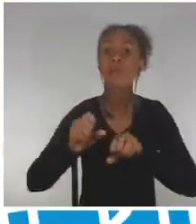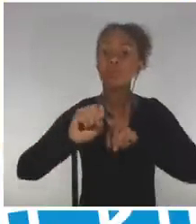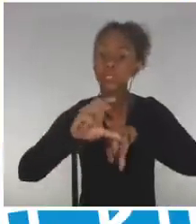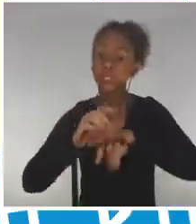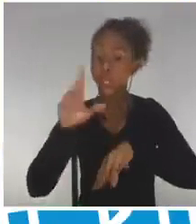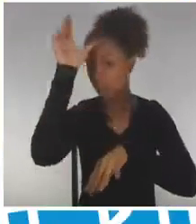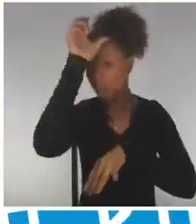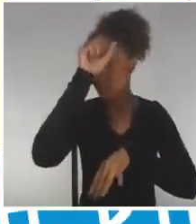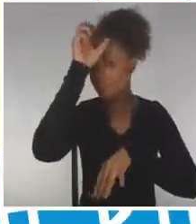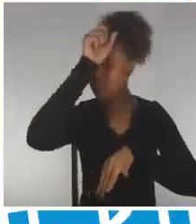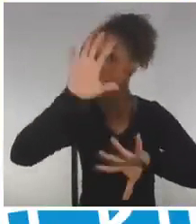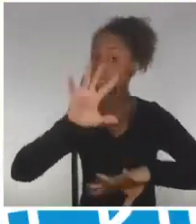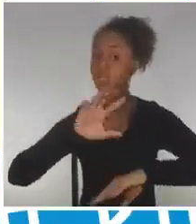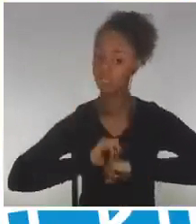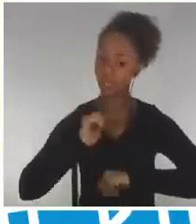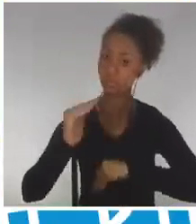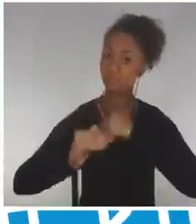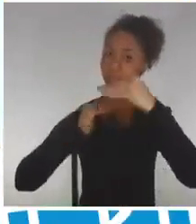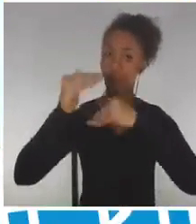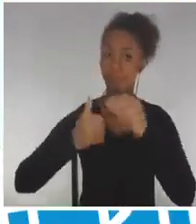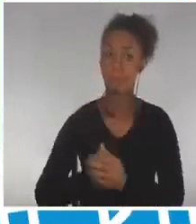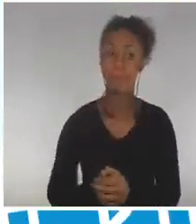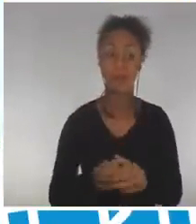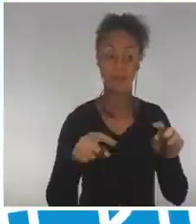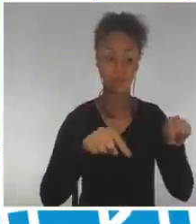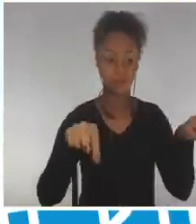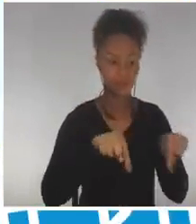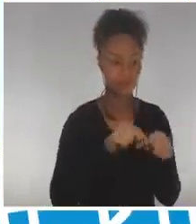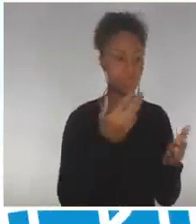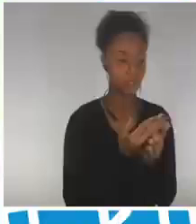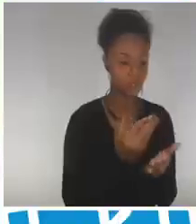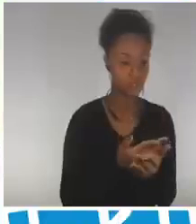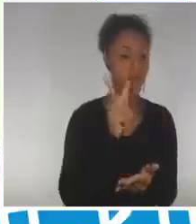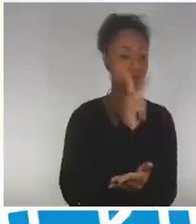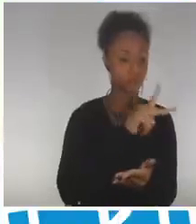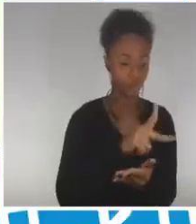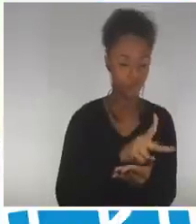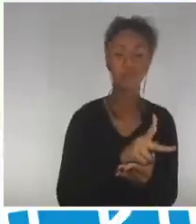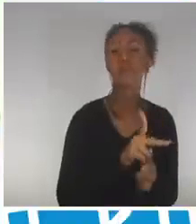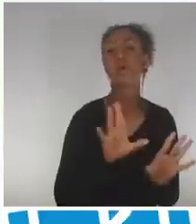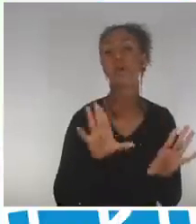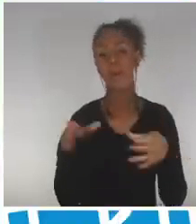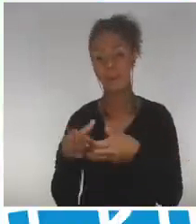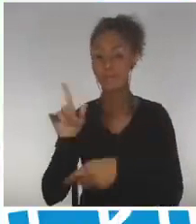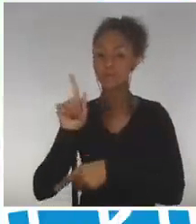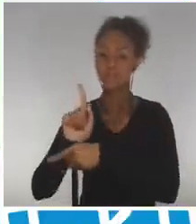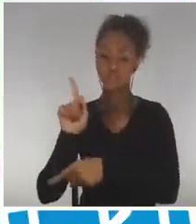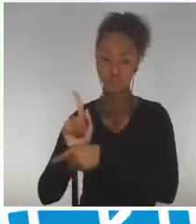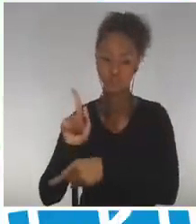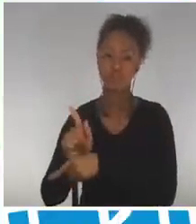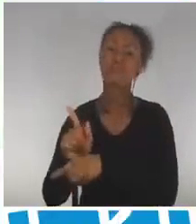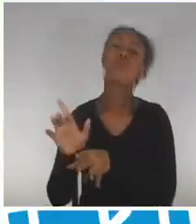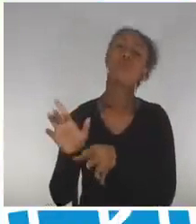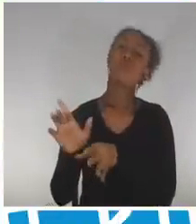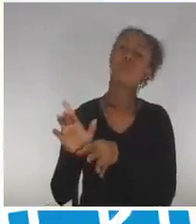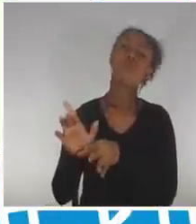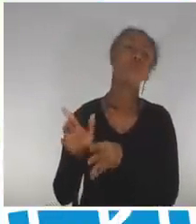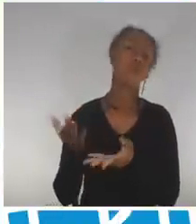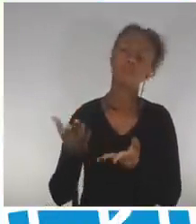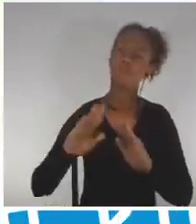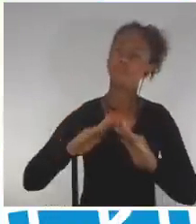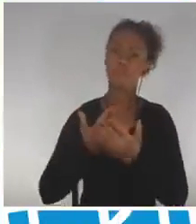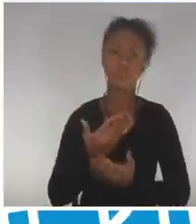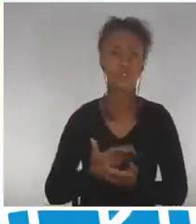na sala de aula, com o professor, aos gestores educacionais na gestão das suas redes municipais e estaduais